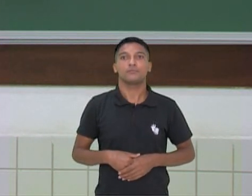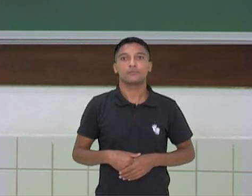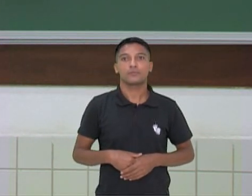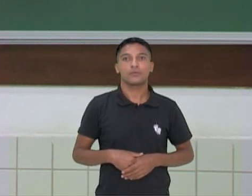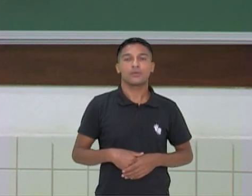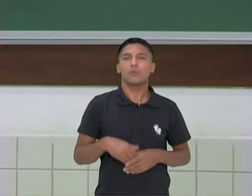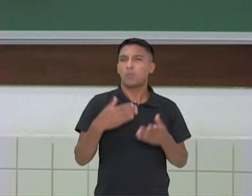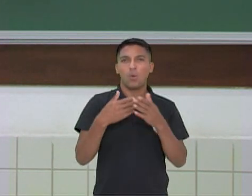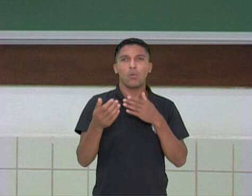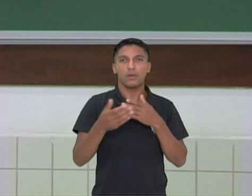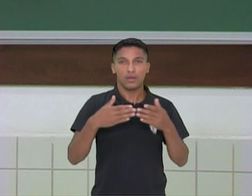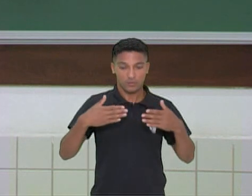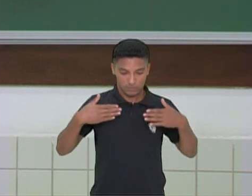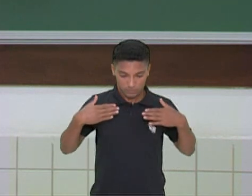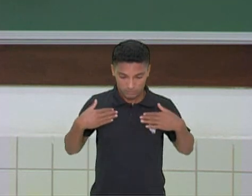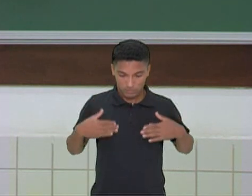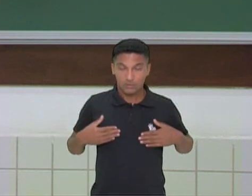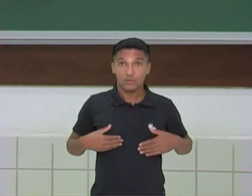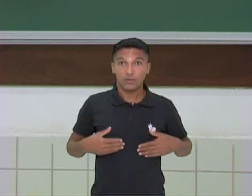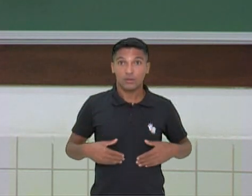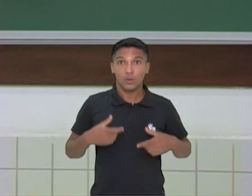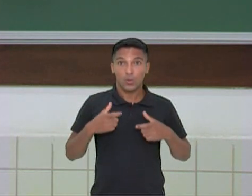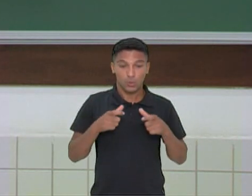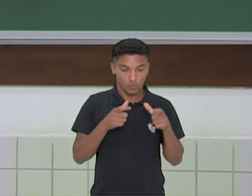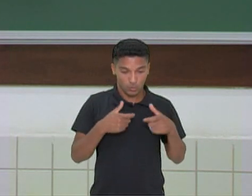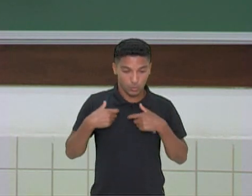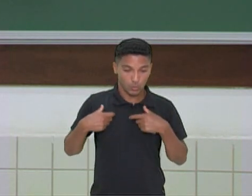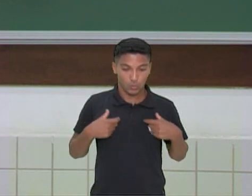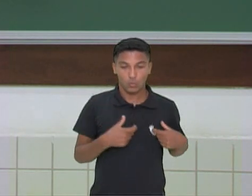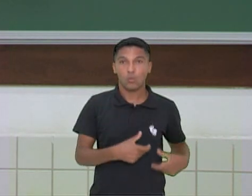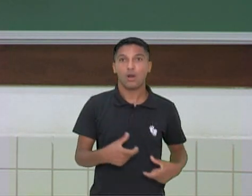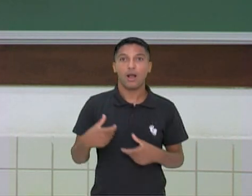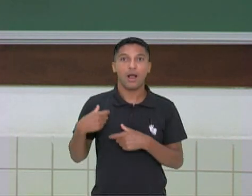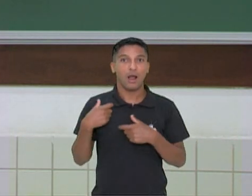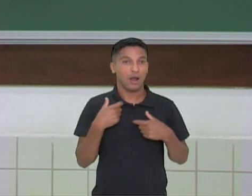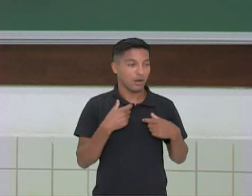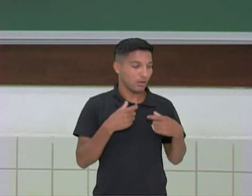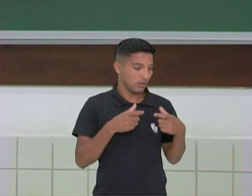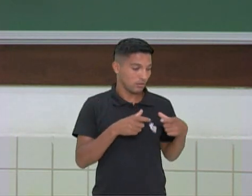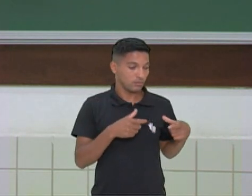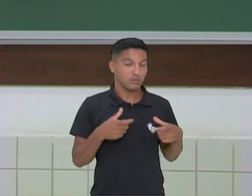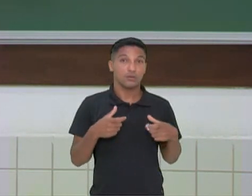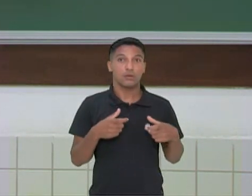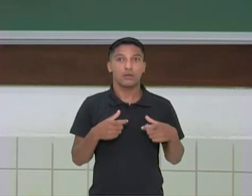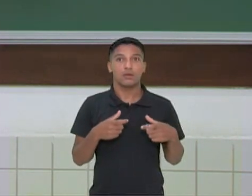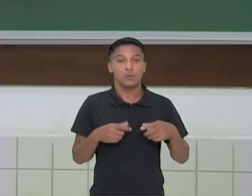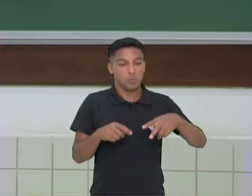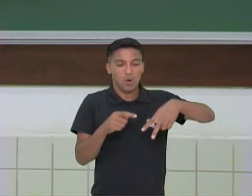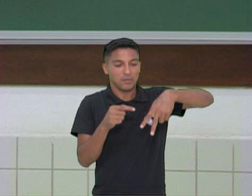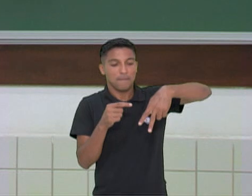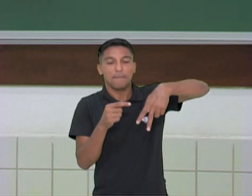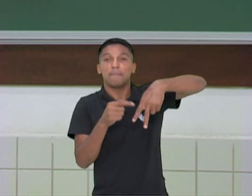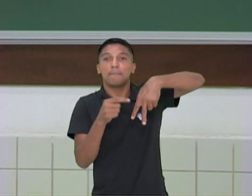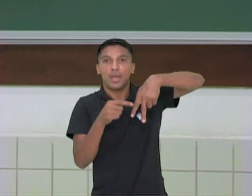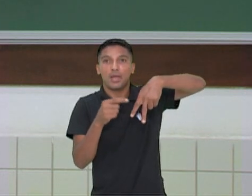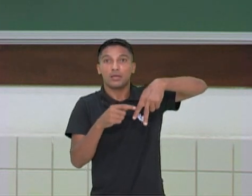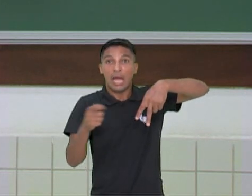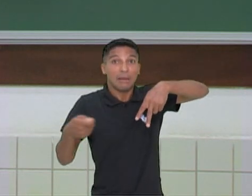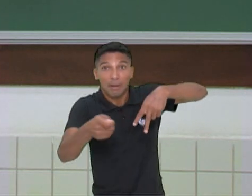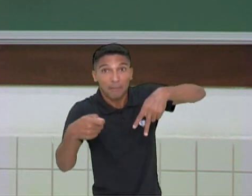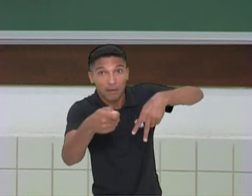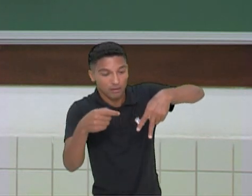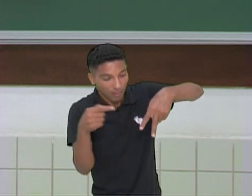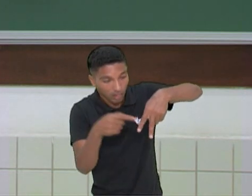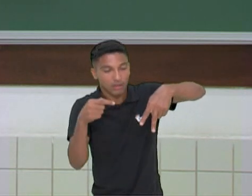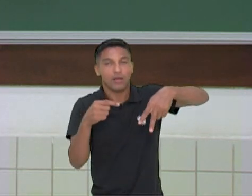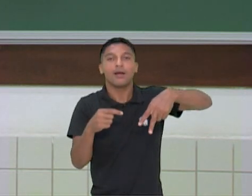vale tocar em qualquer parte do corpo do adversário então eu posso fazer um ataque nas pernas por exemplo que eu estarei marcando o